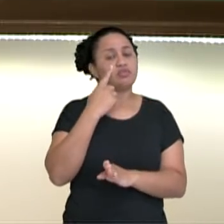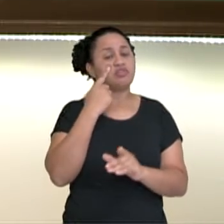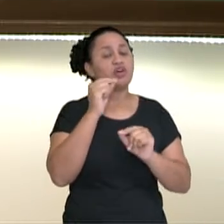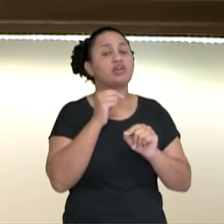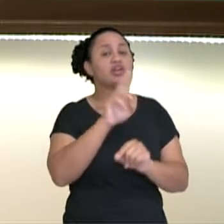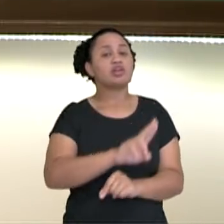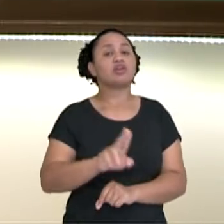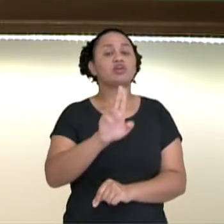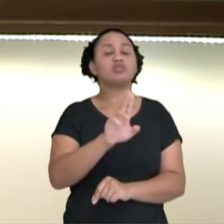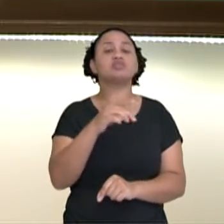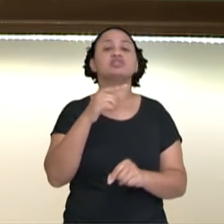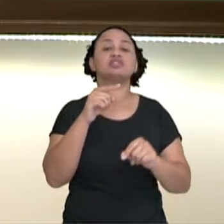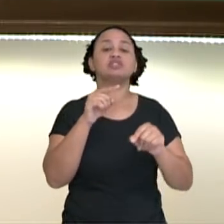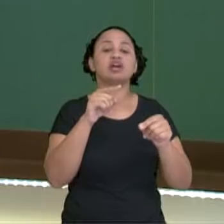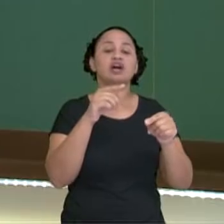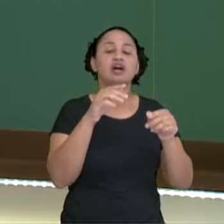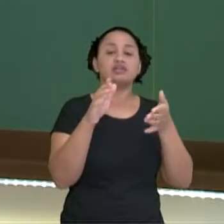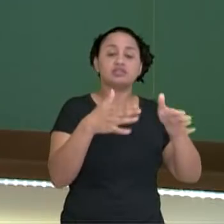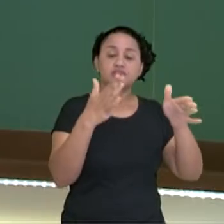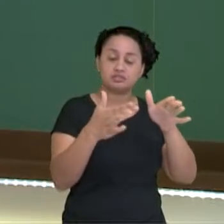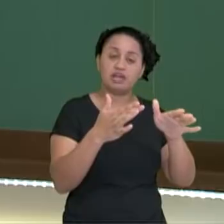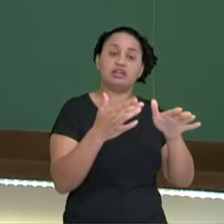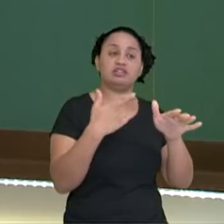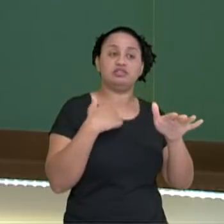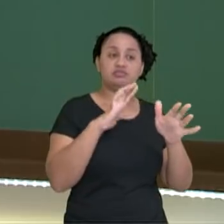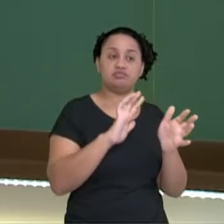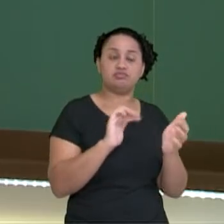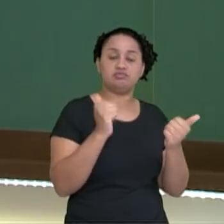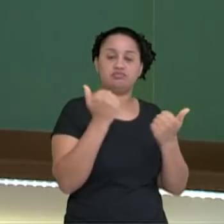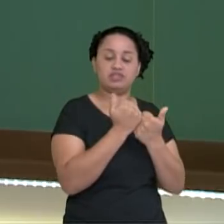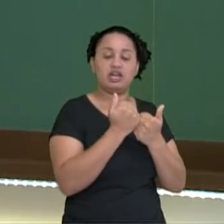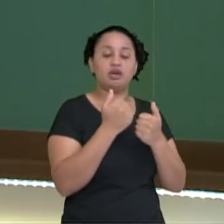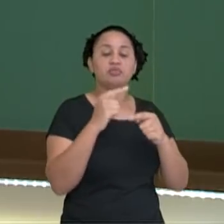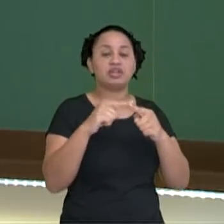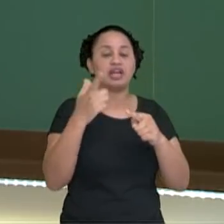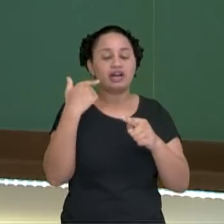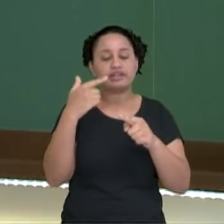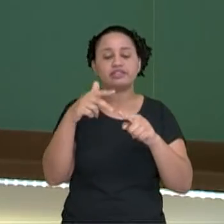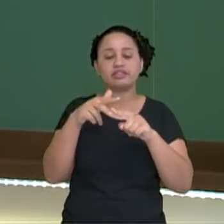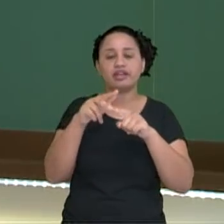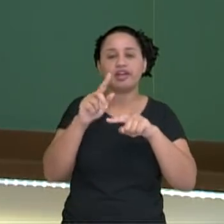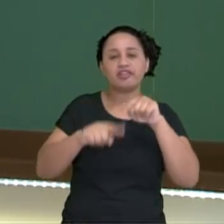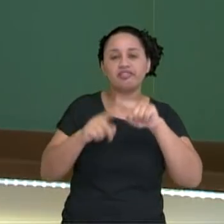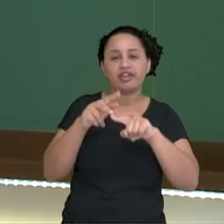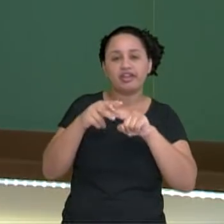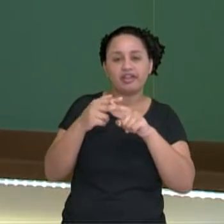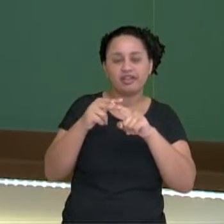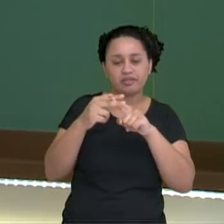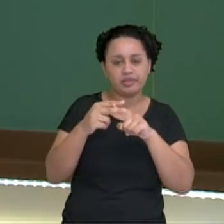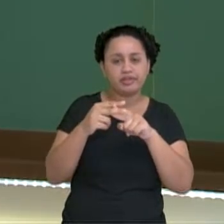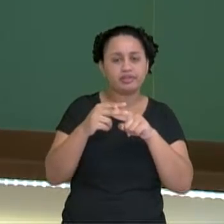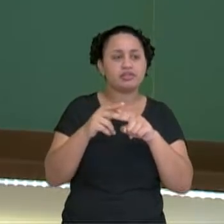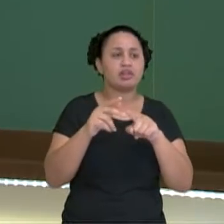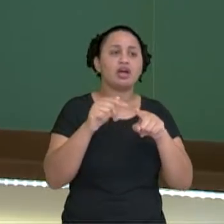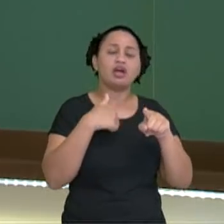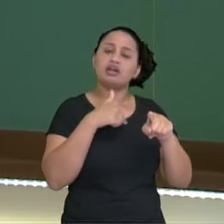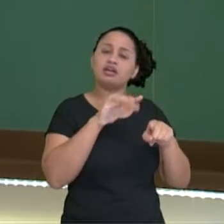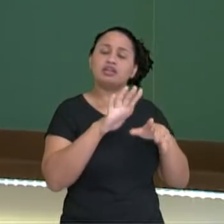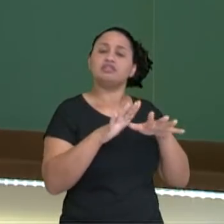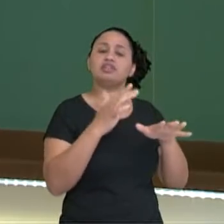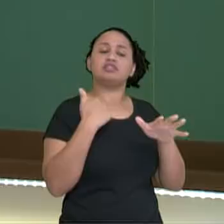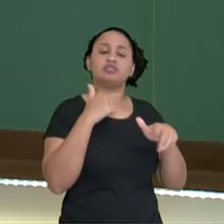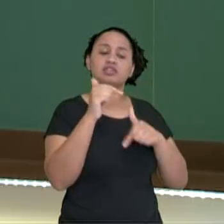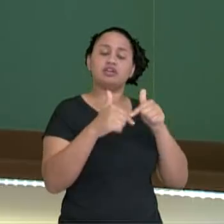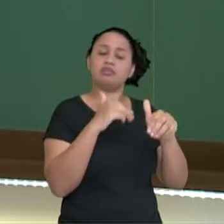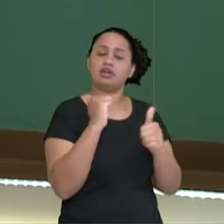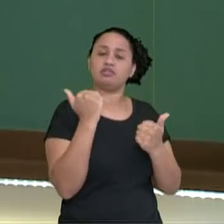utilização das máquinas em substituição às ferramentas e muitas vezes até o próprio trabalho humano vão